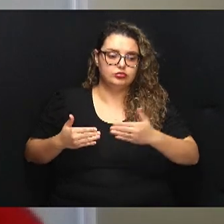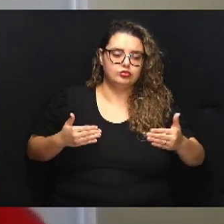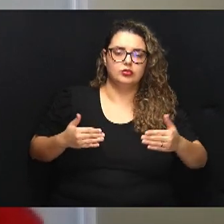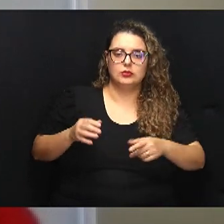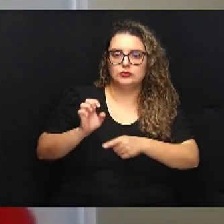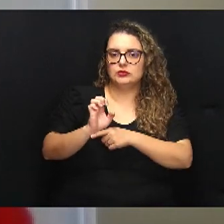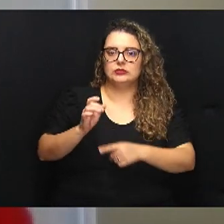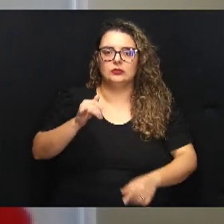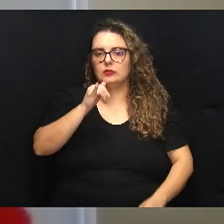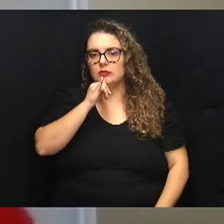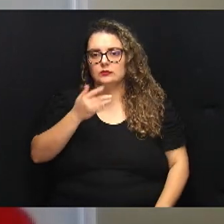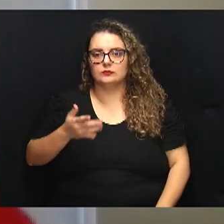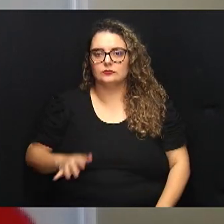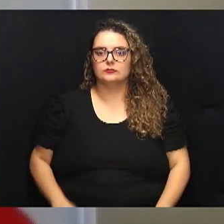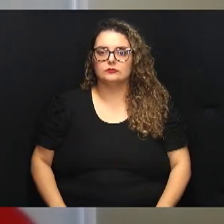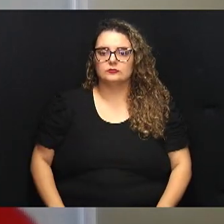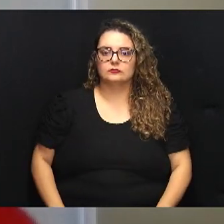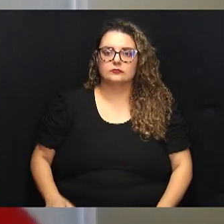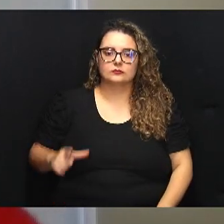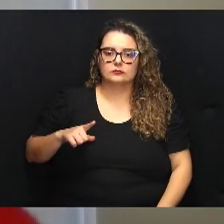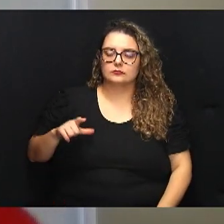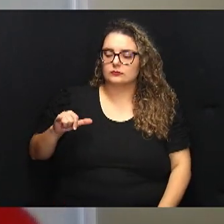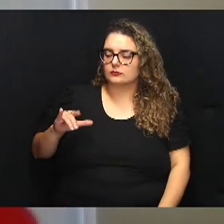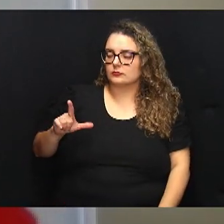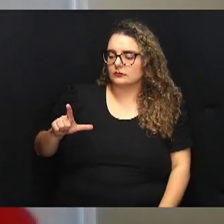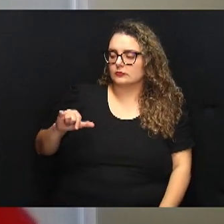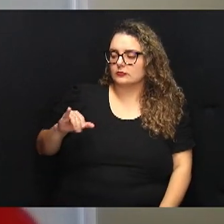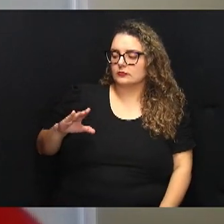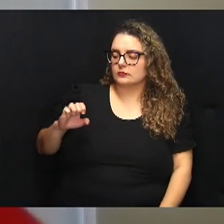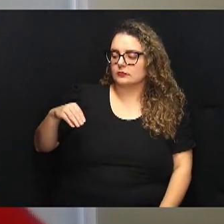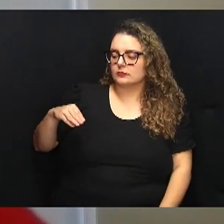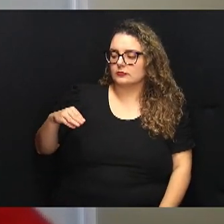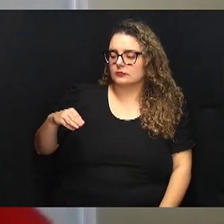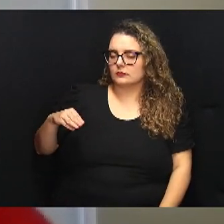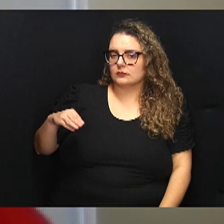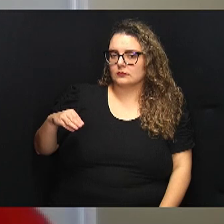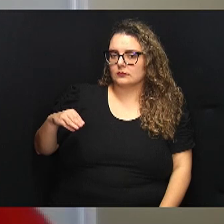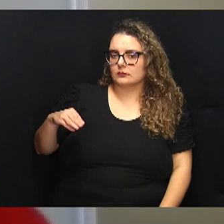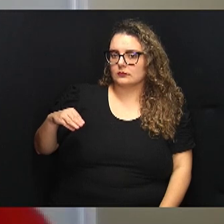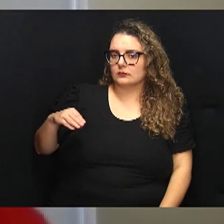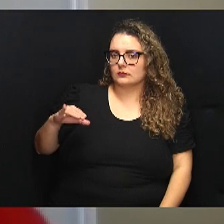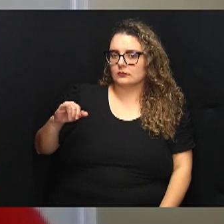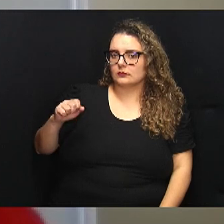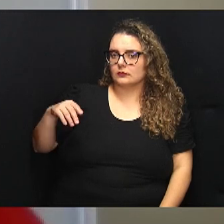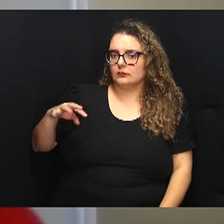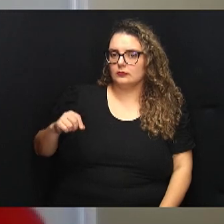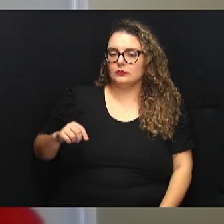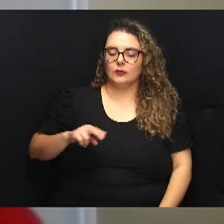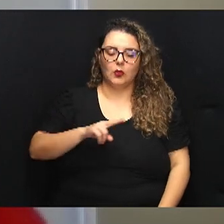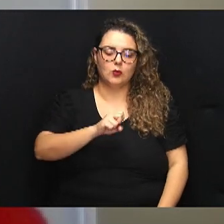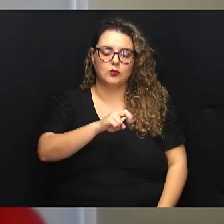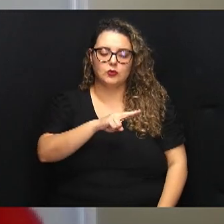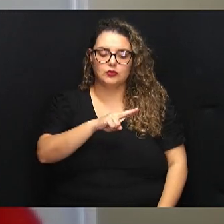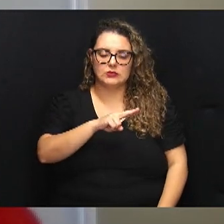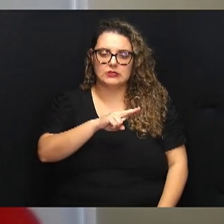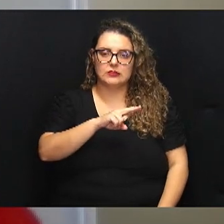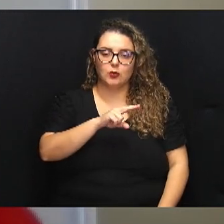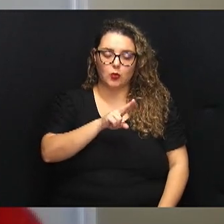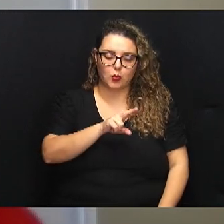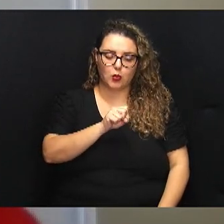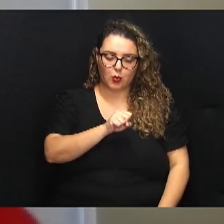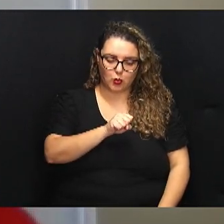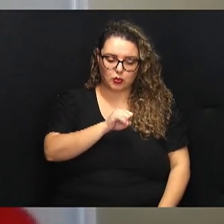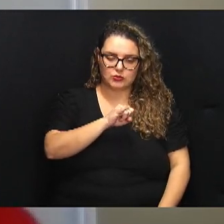estado. Por exemplo, você tem um licenciamento de uma usina hidrelétrica que abrange um rio que divide